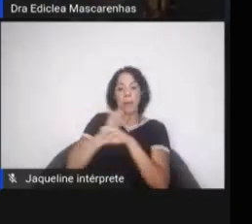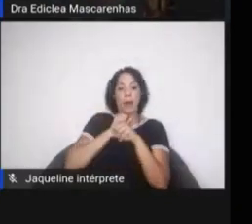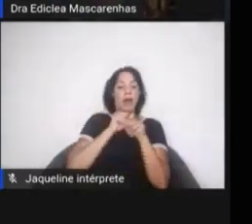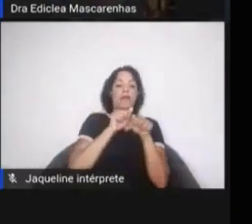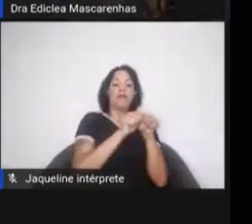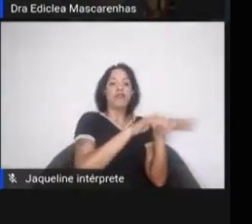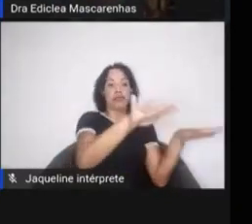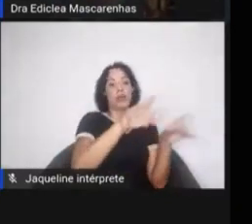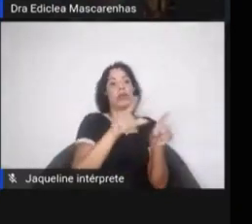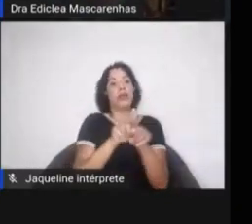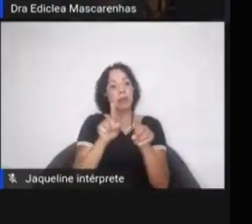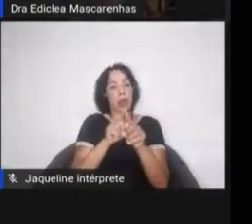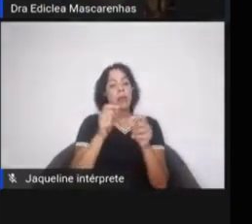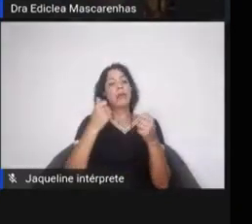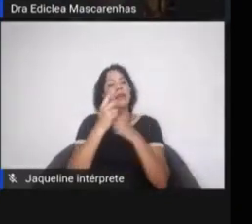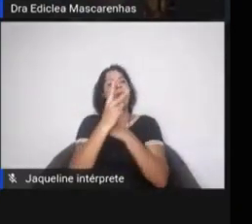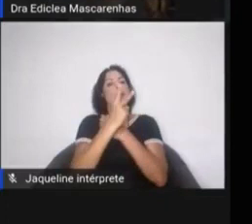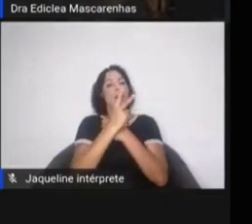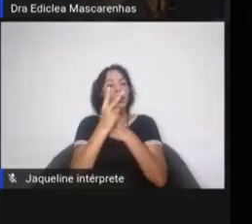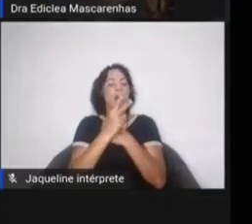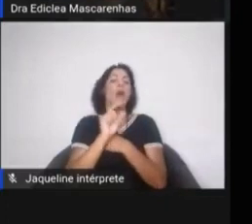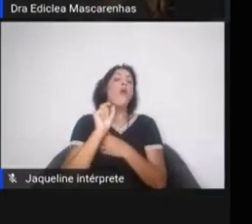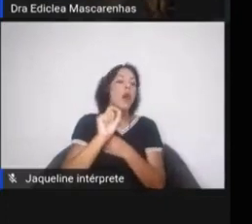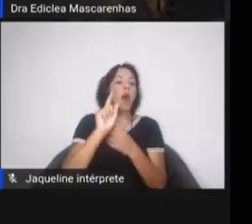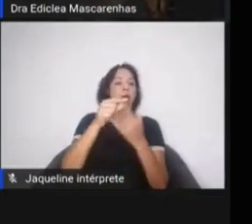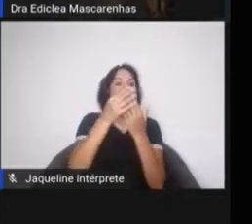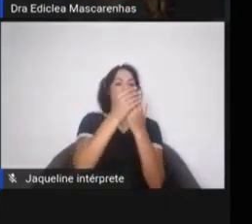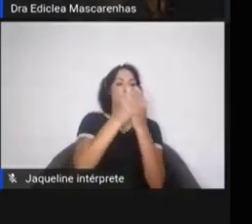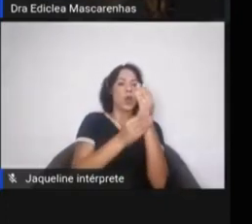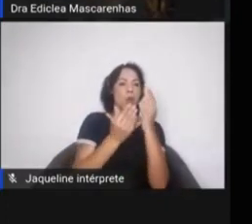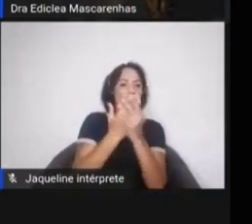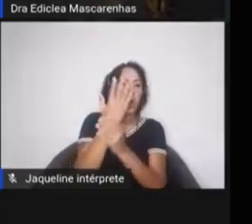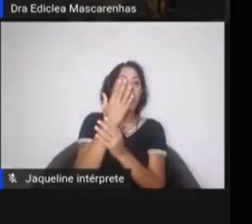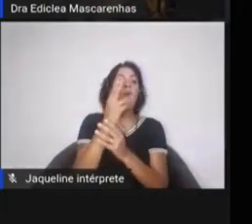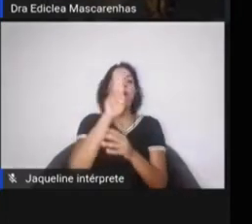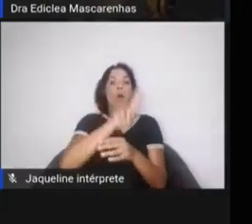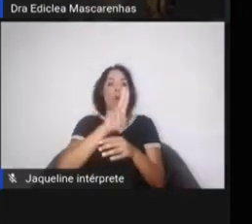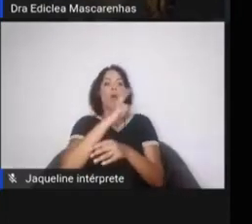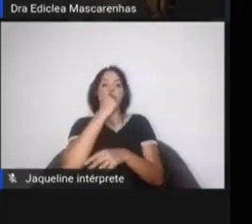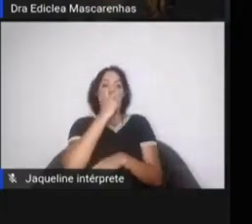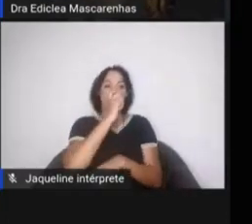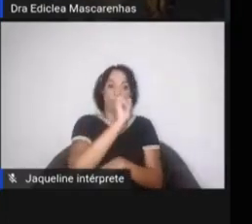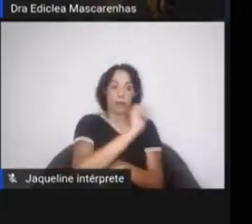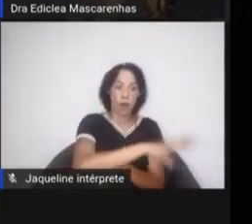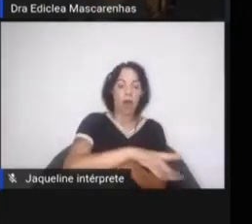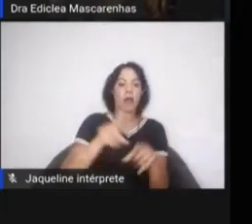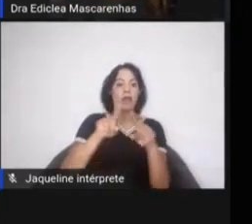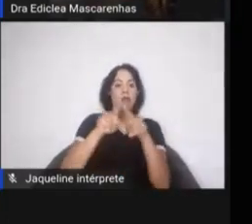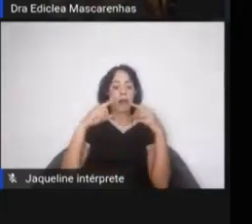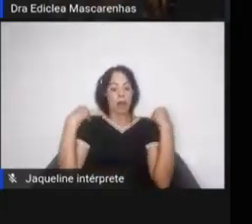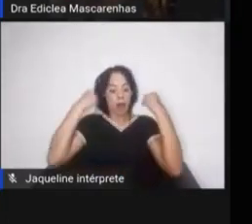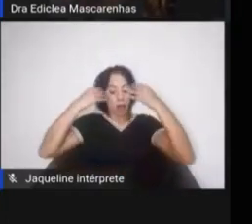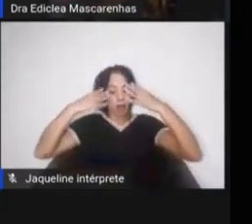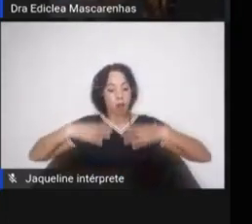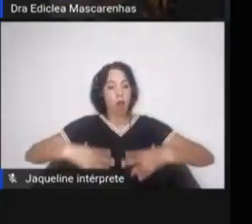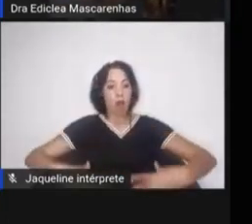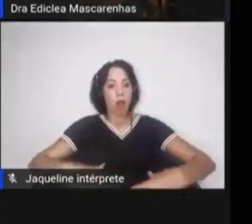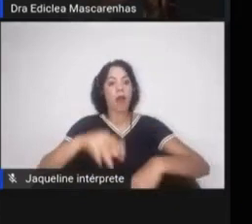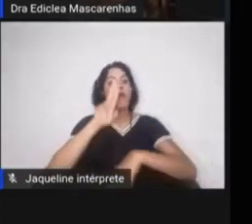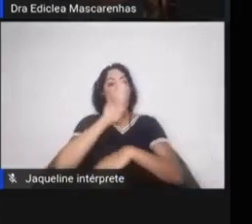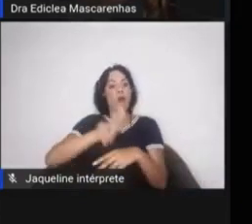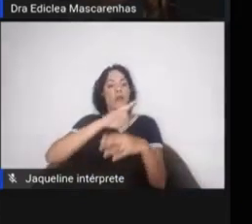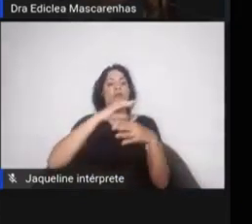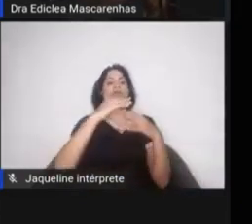outras crianças. Então, são as luvas descartáveis, capotes descartáveis e máscara, porque existe uma diferença